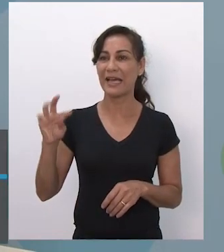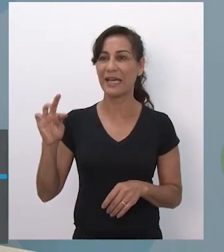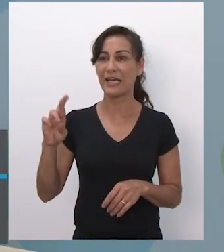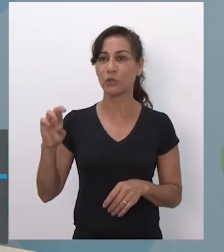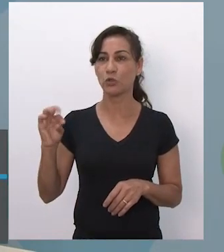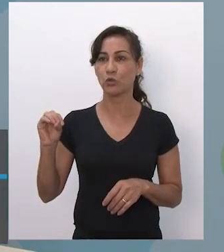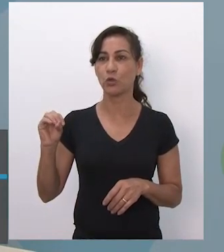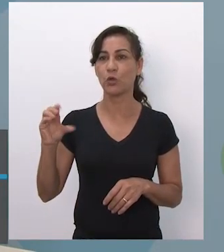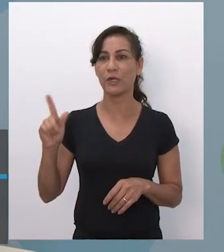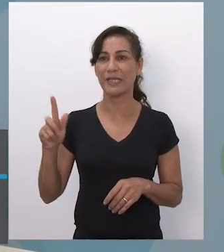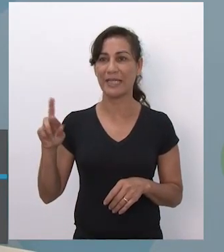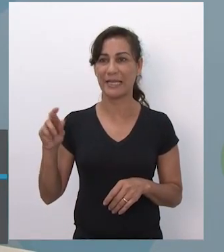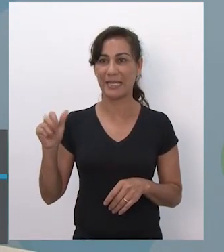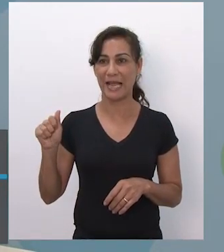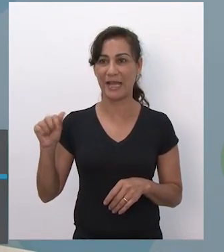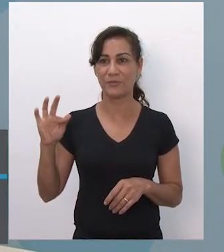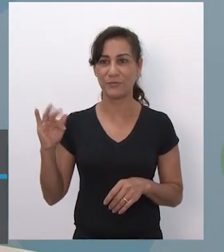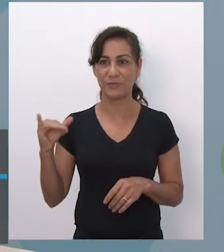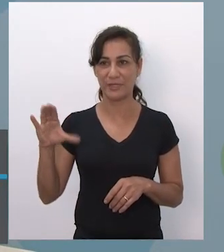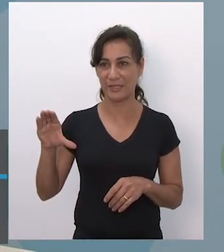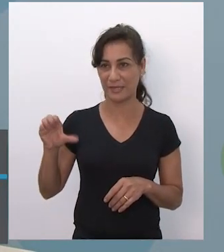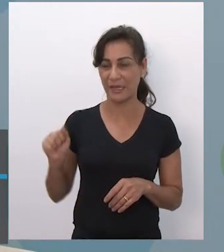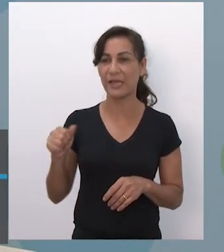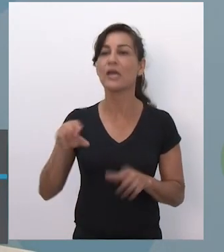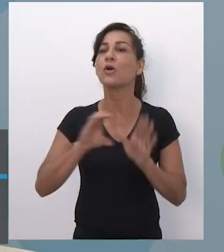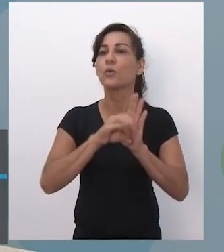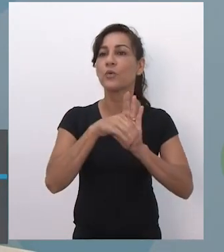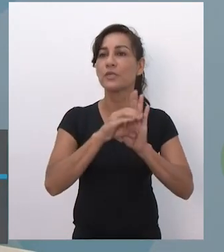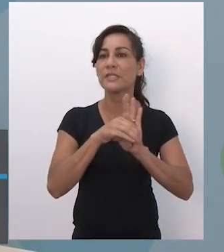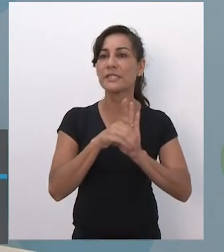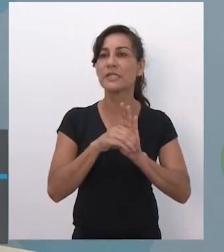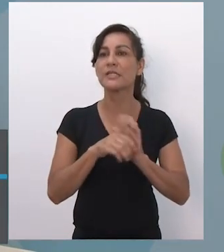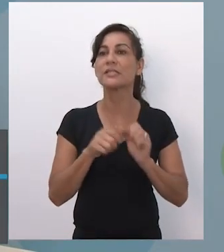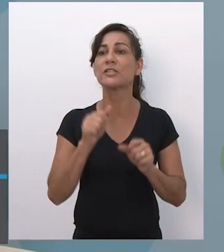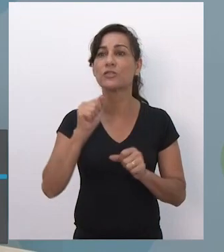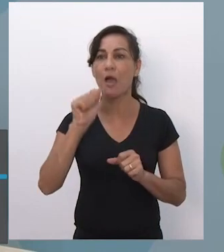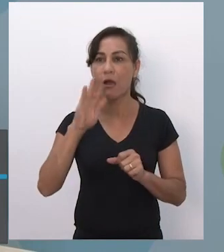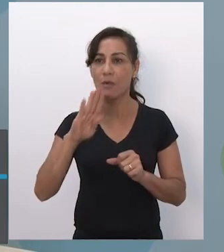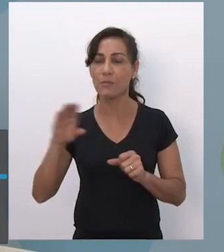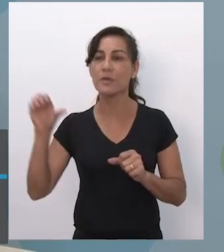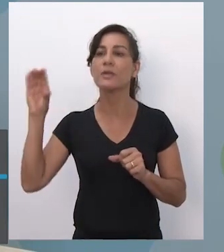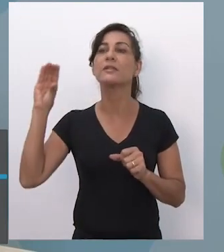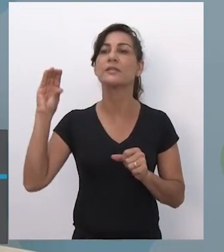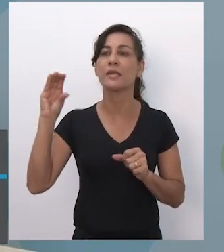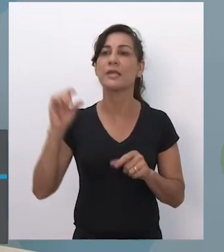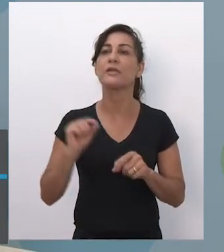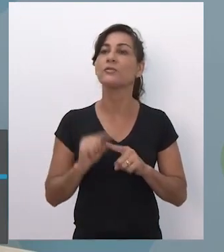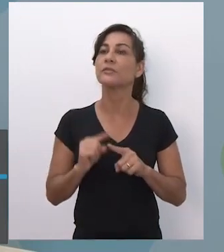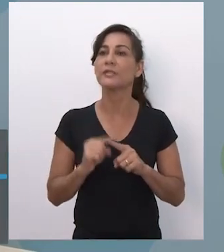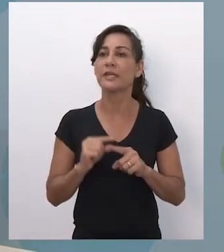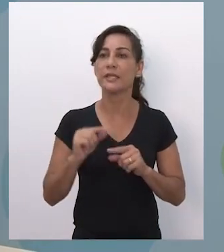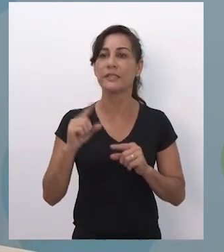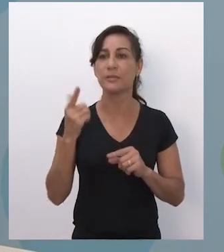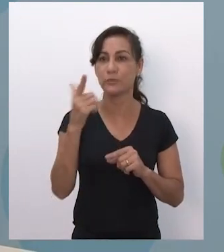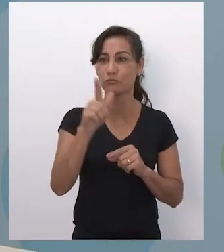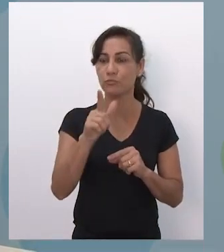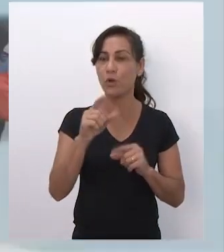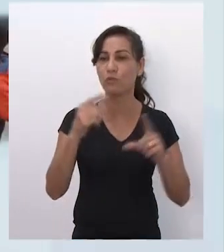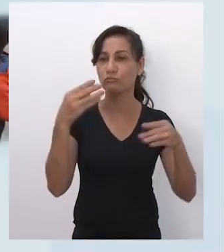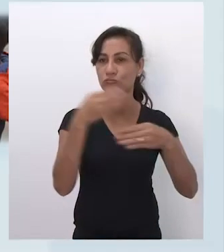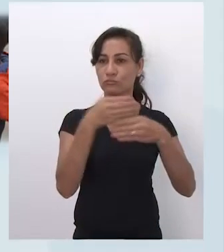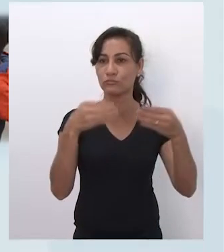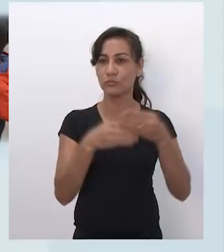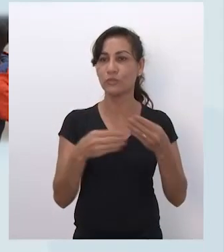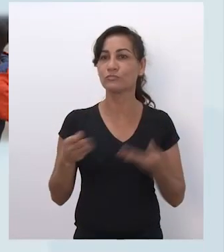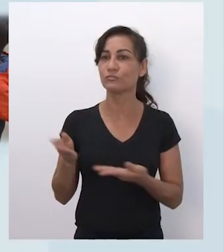utilizada aí na educação básica, é o conceito de alfabetização cartográfica, que a gente consegue ver no próximo slide. A